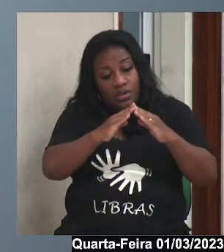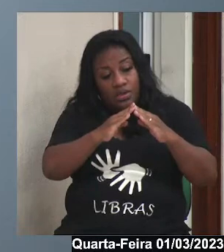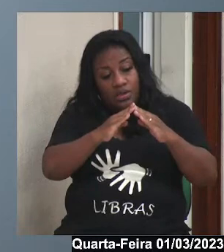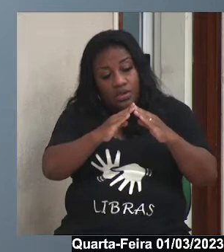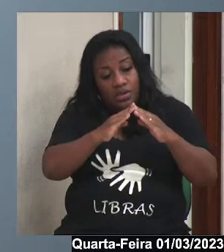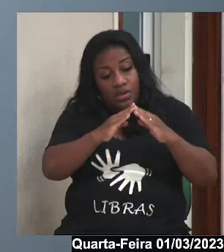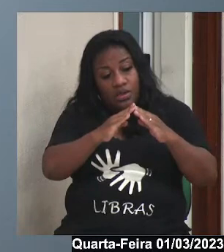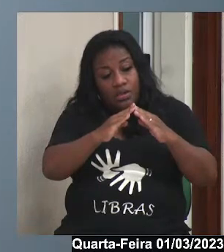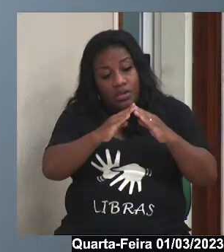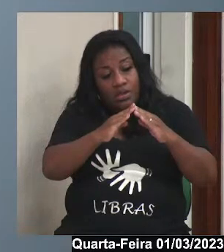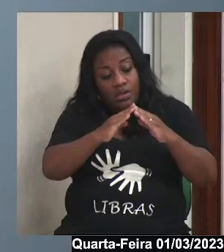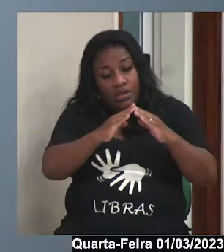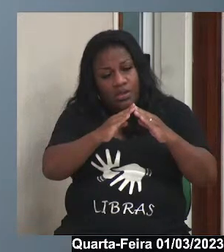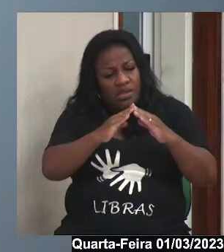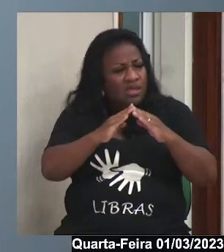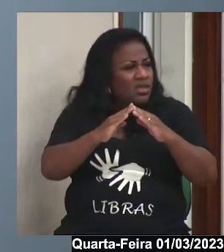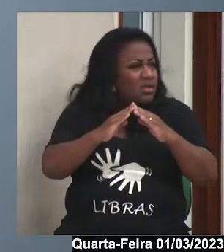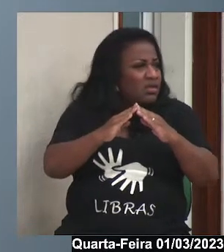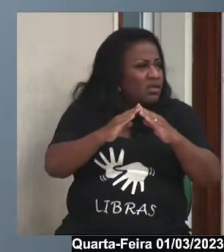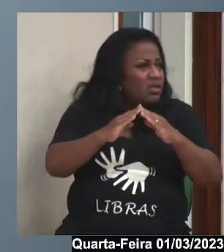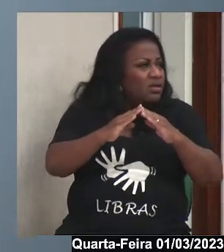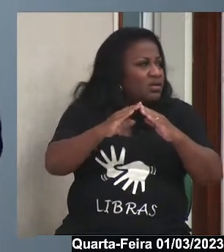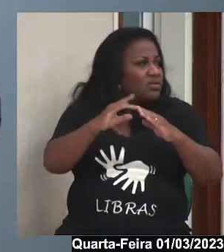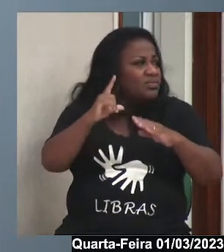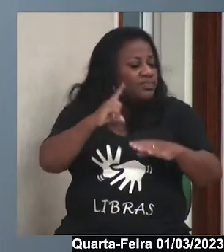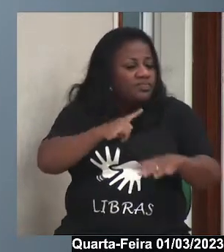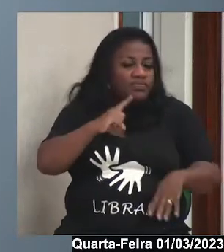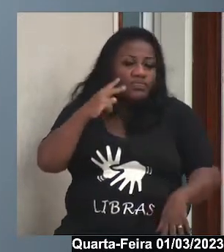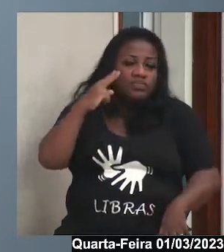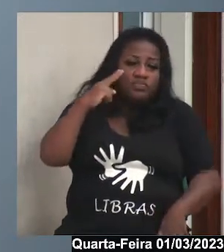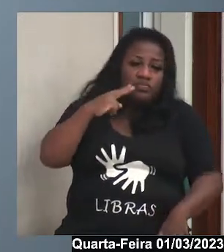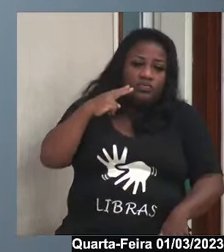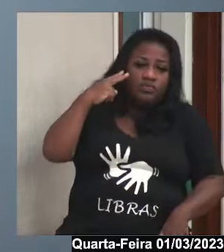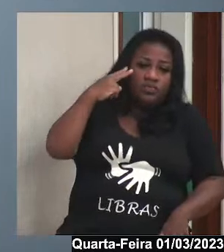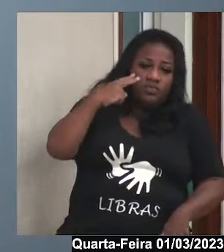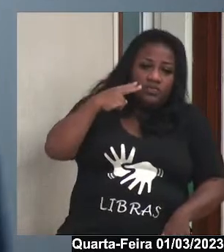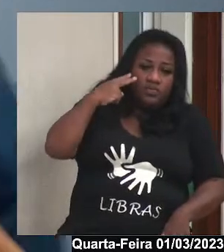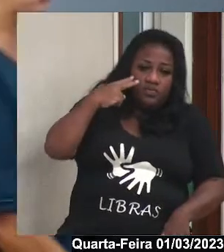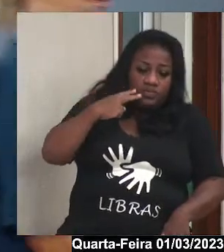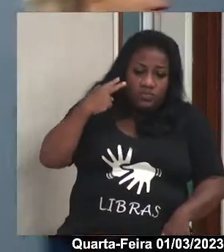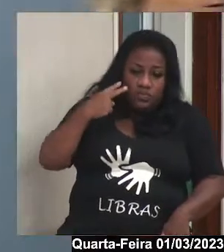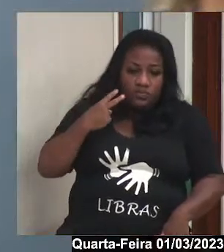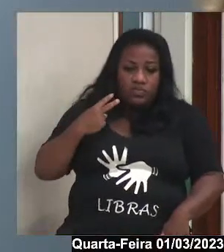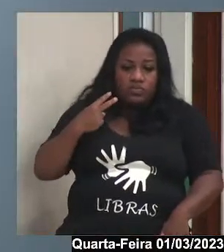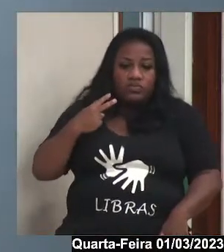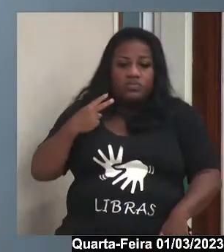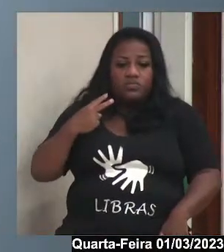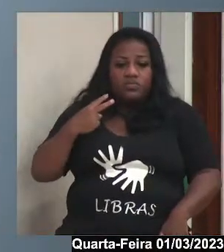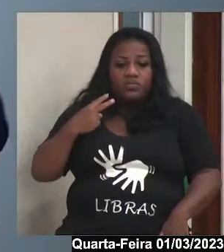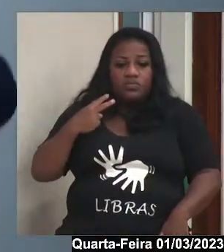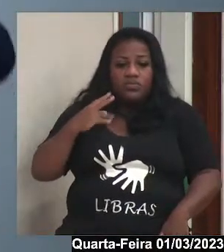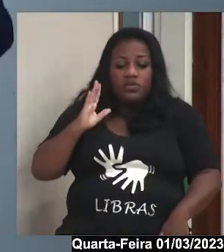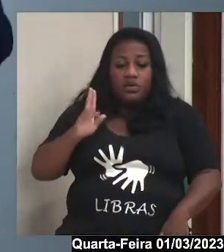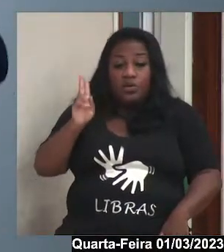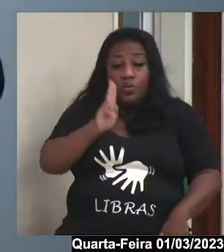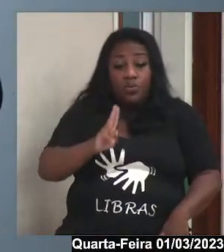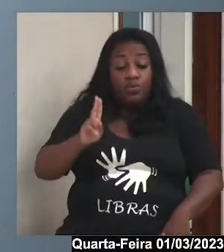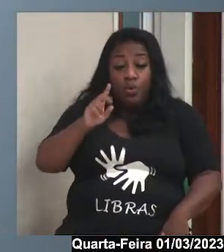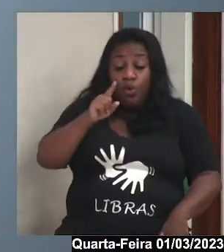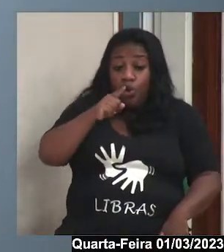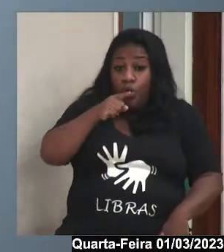carnanejo, foi um fiasco o evento, nem os vereadores foram em peso no camarote que o senhor fez para os vereadores, gastou mais